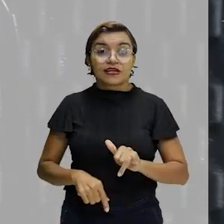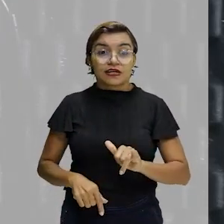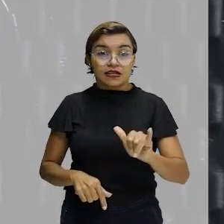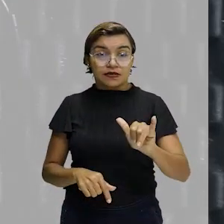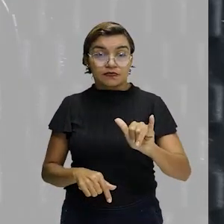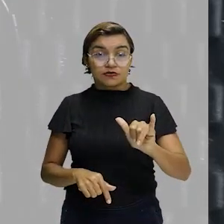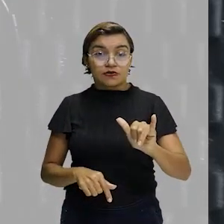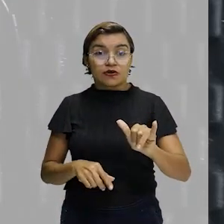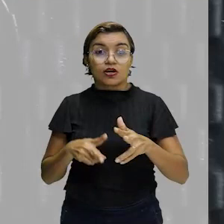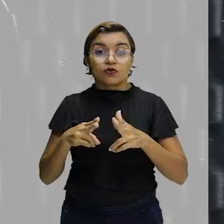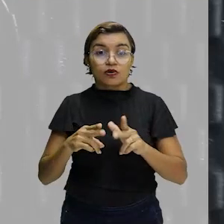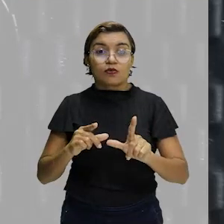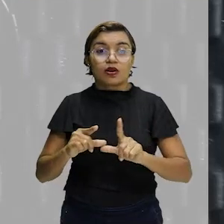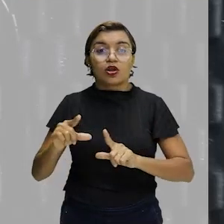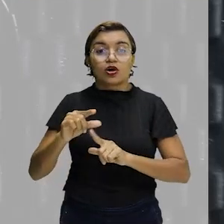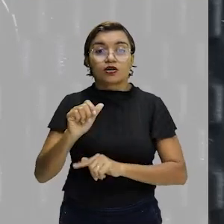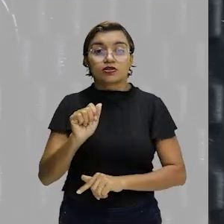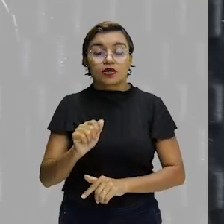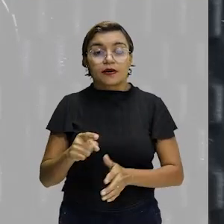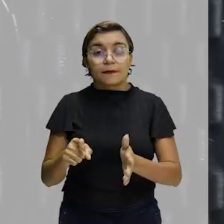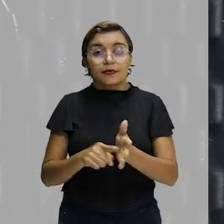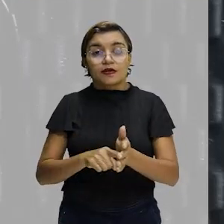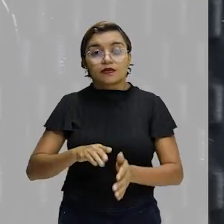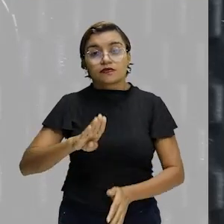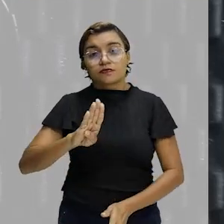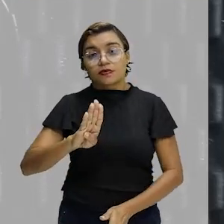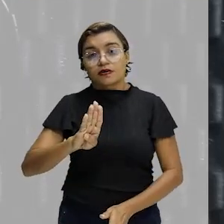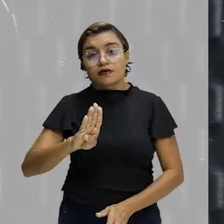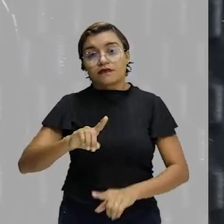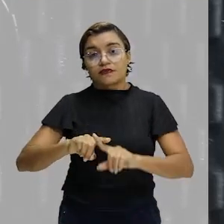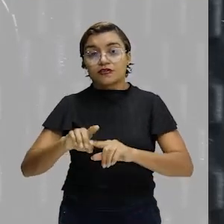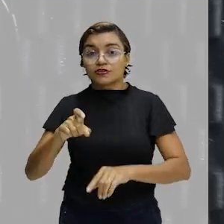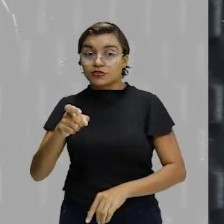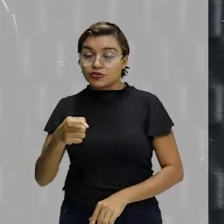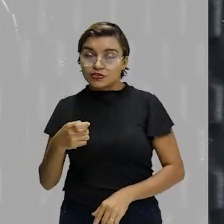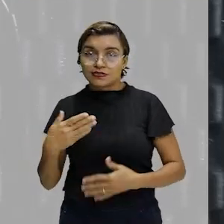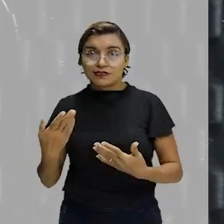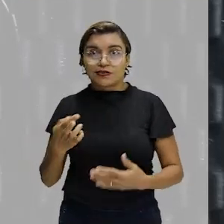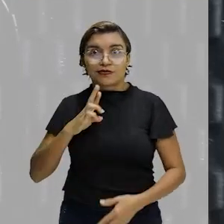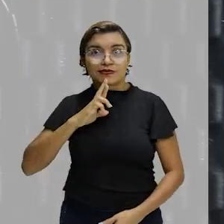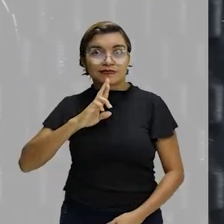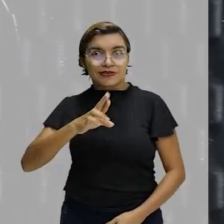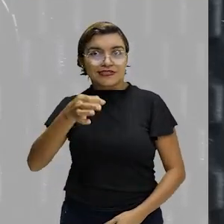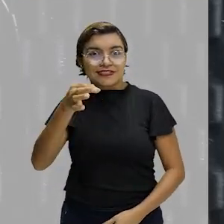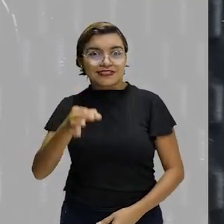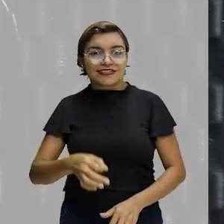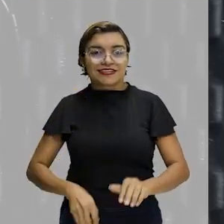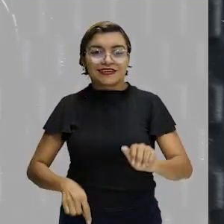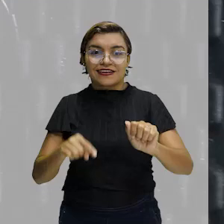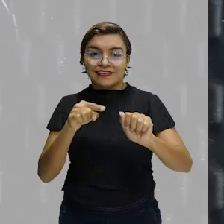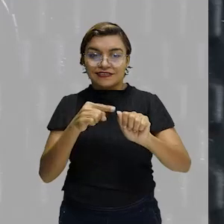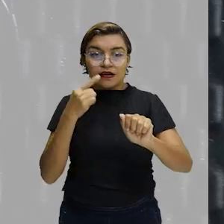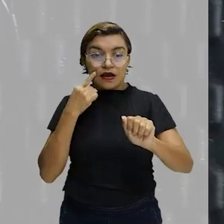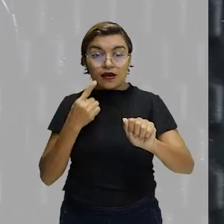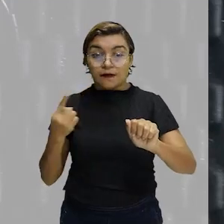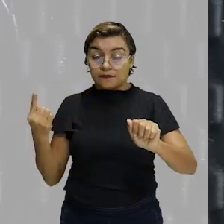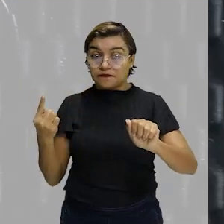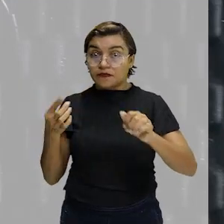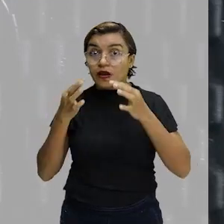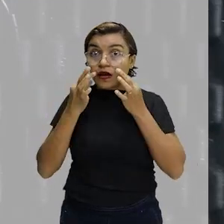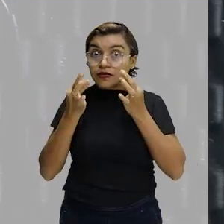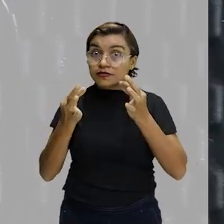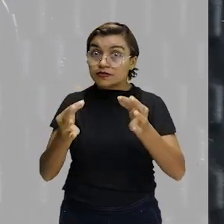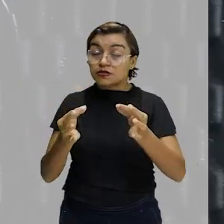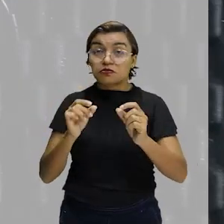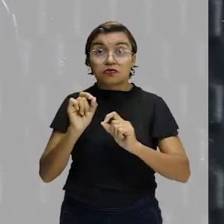log de A menos B vezes X. Nosso gabarito, letra A. E aqui, chama a tua atenção que, apesar daquele enunciado